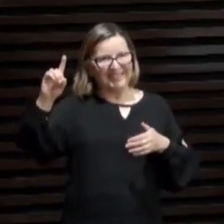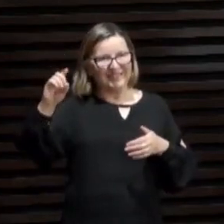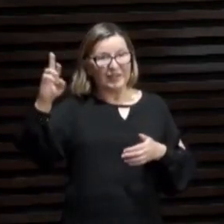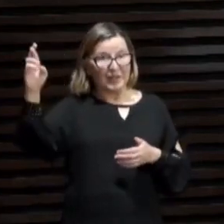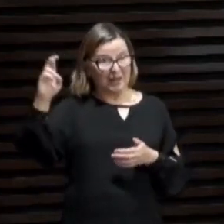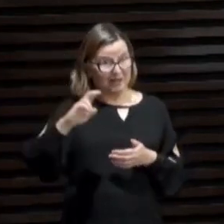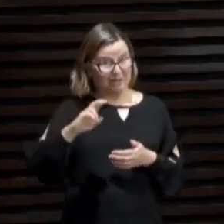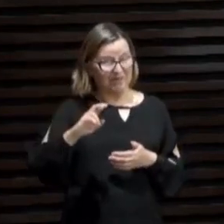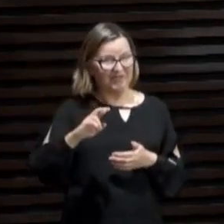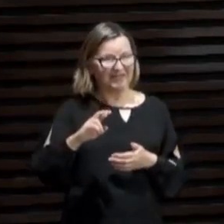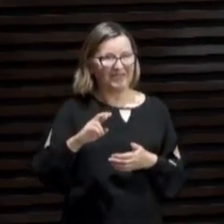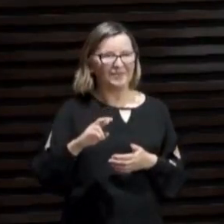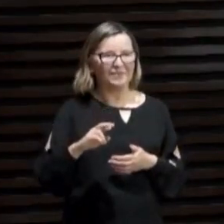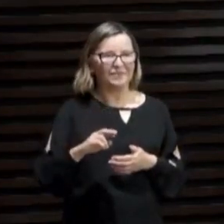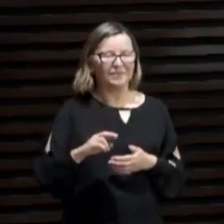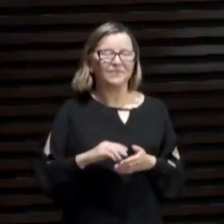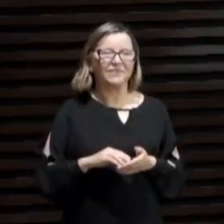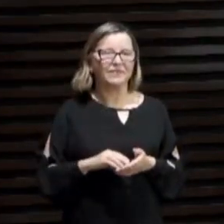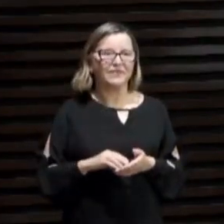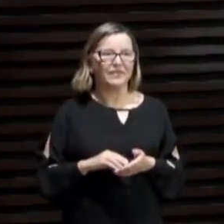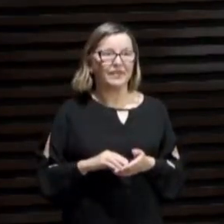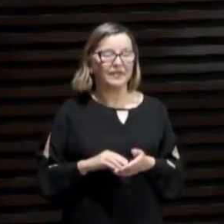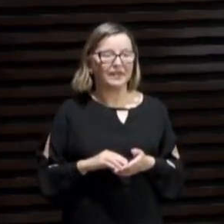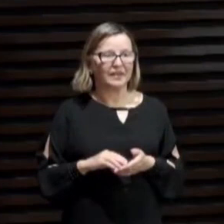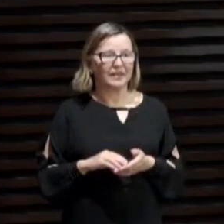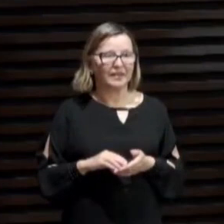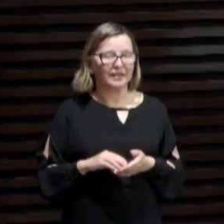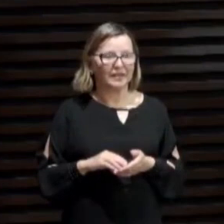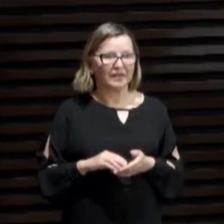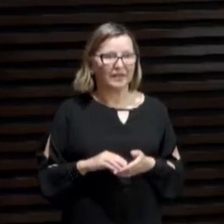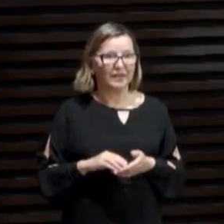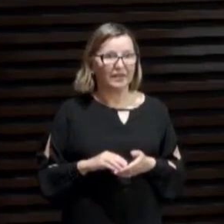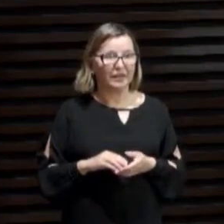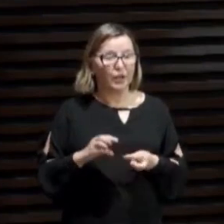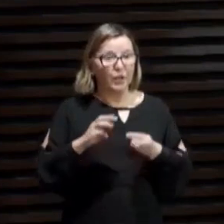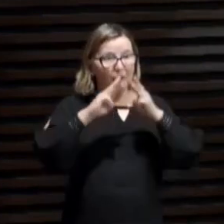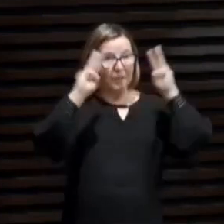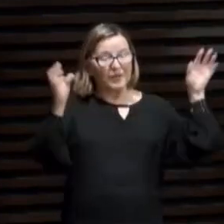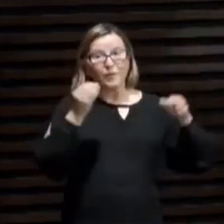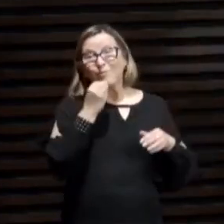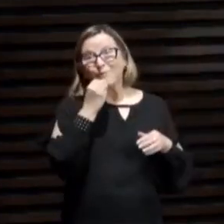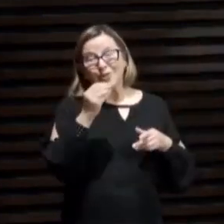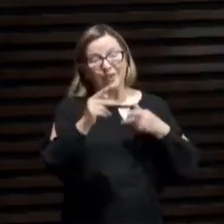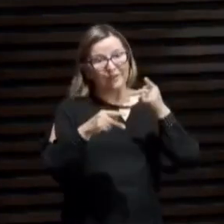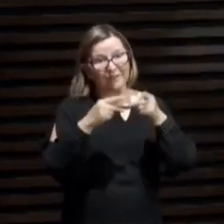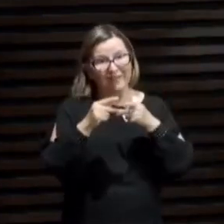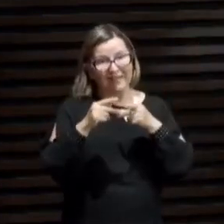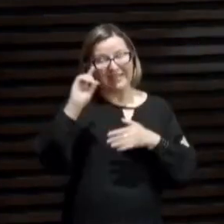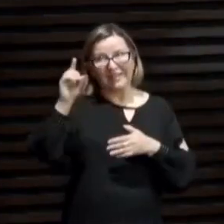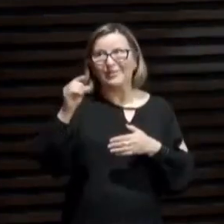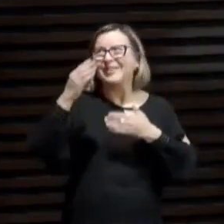o problema. A lógica aqui é que Moisés tivesse dito para Deus, Senhor, muito obrigado, louvado seja o teu